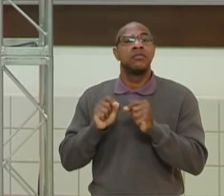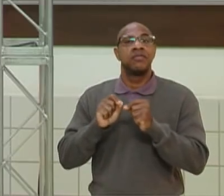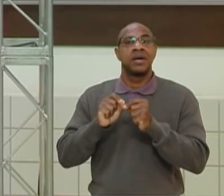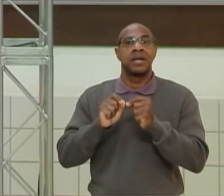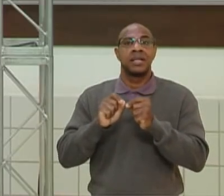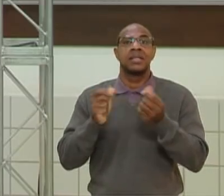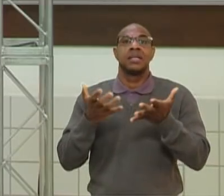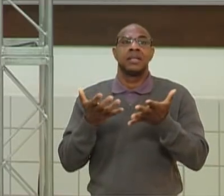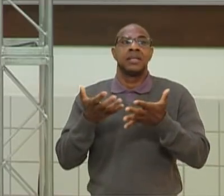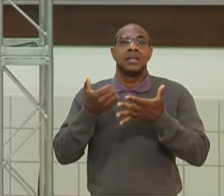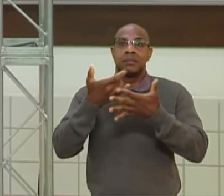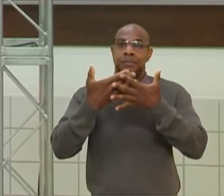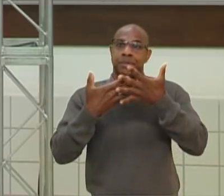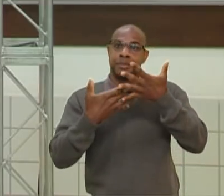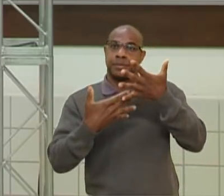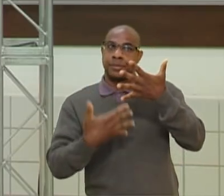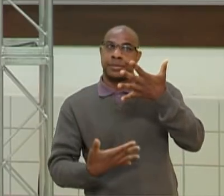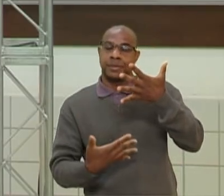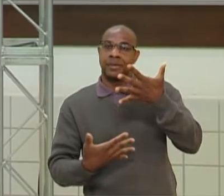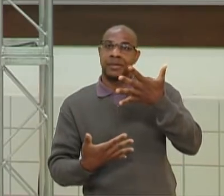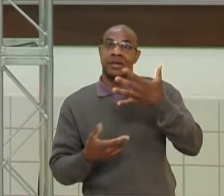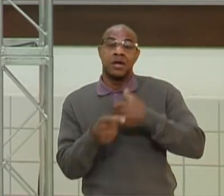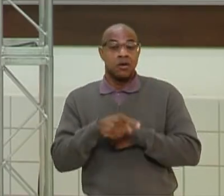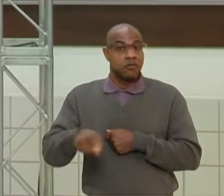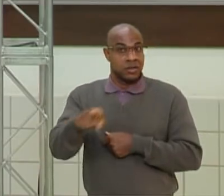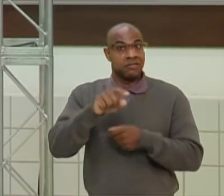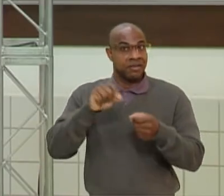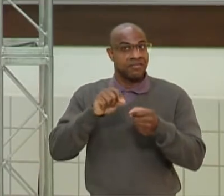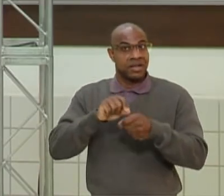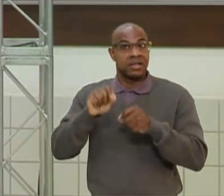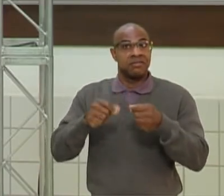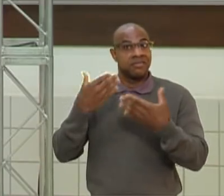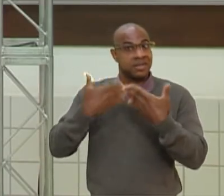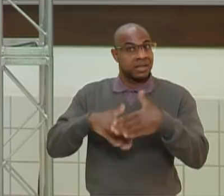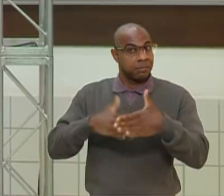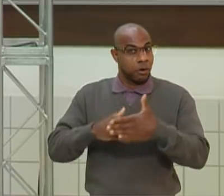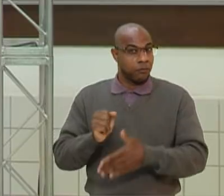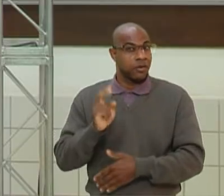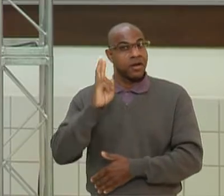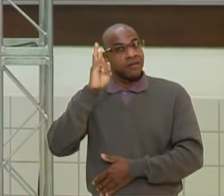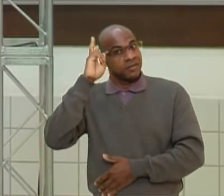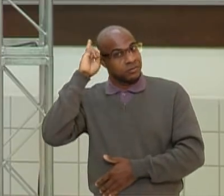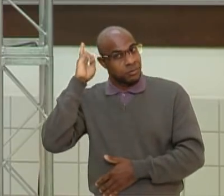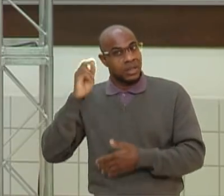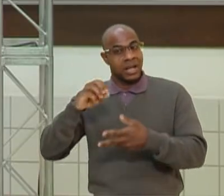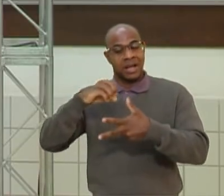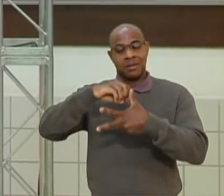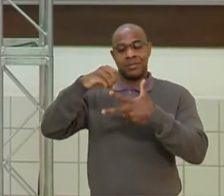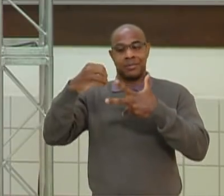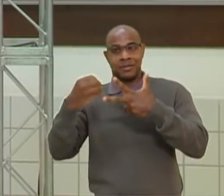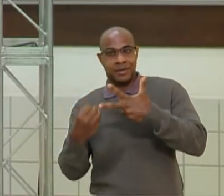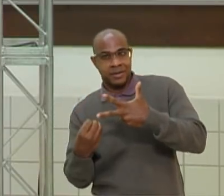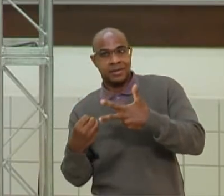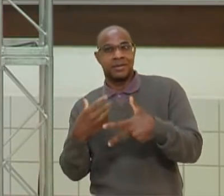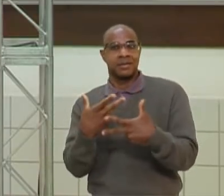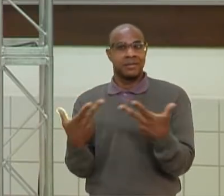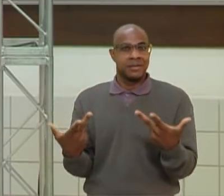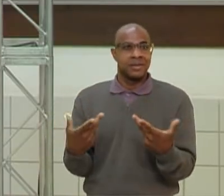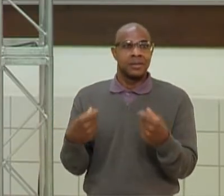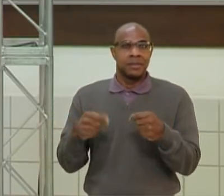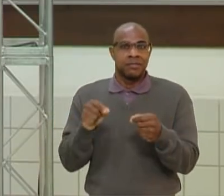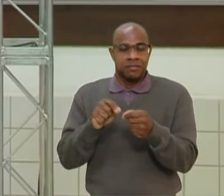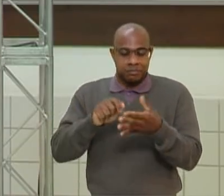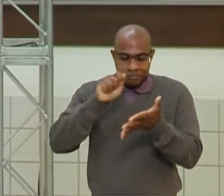porque normalmente, principalmente a galera que vai fazer uma prova específica no vestibular, que você tem que fazer